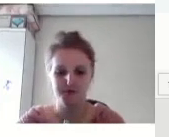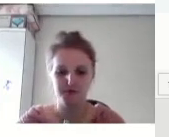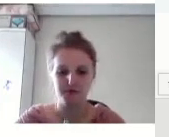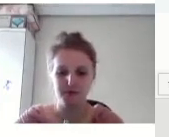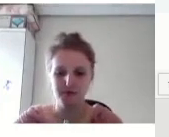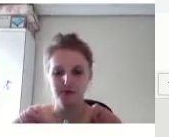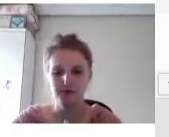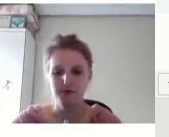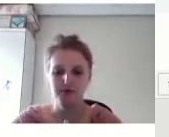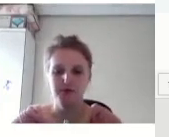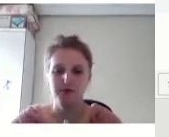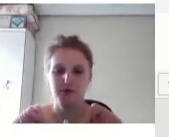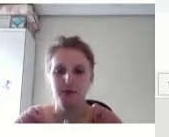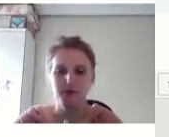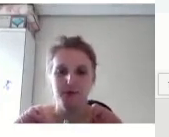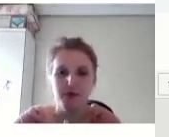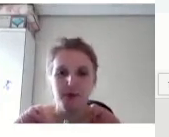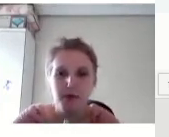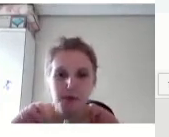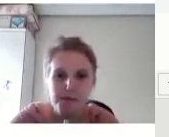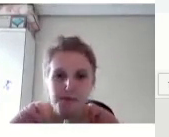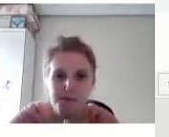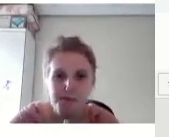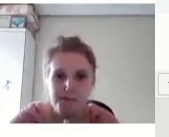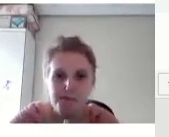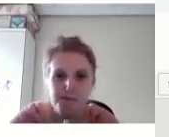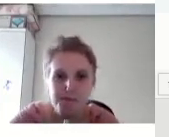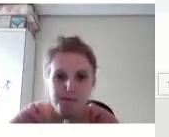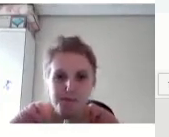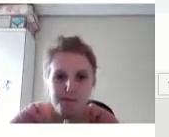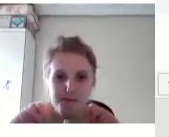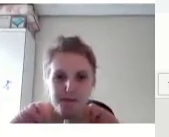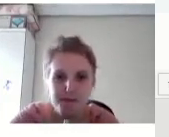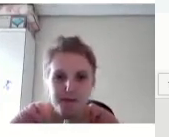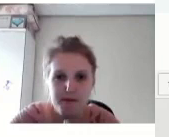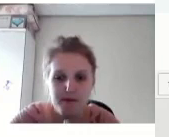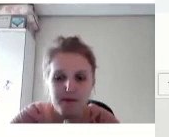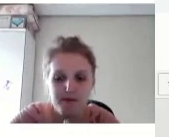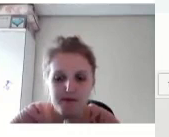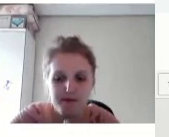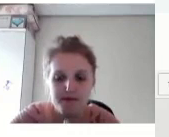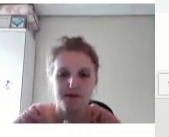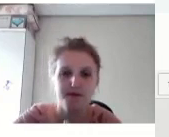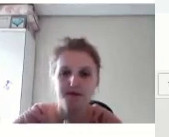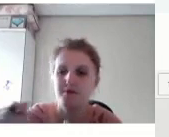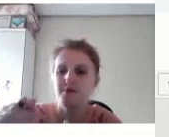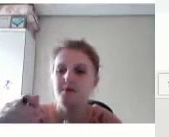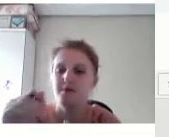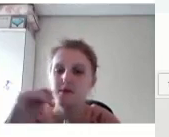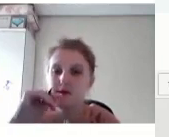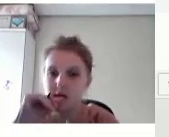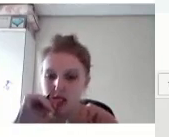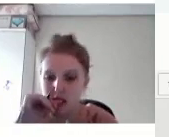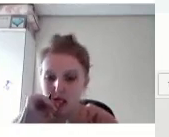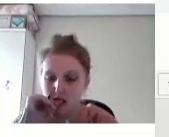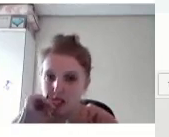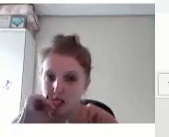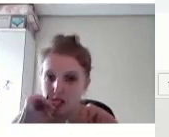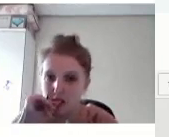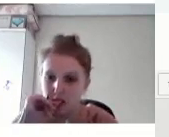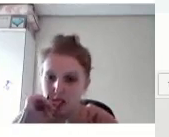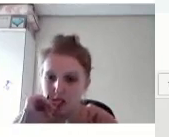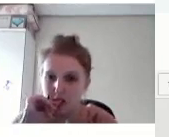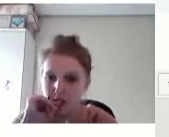quantidade relativa ao tempo. Se a minha quantidade A não depender explicitamente do tempo, que em geral a gente está trabalhando nisso, né? Nos sistemas